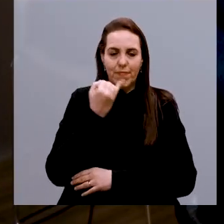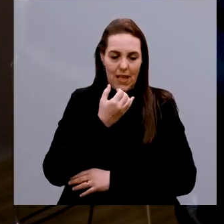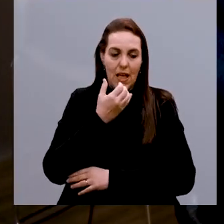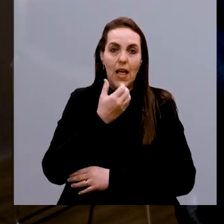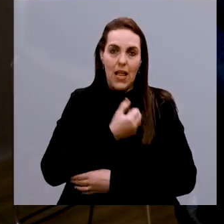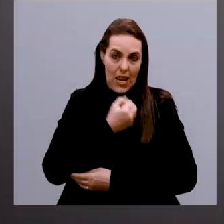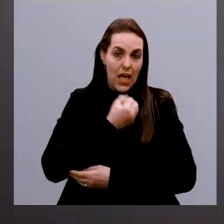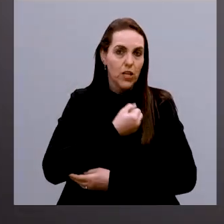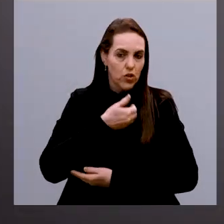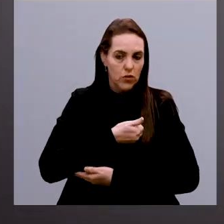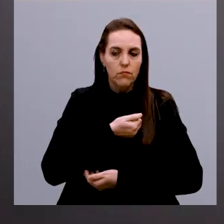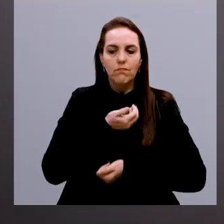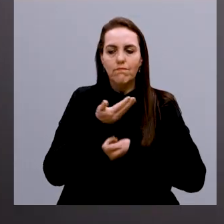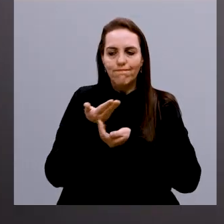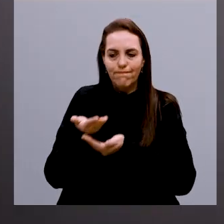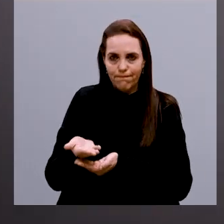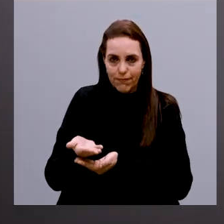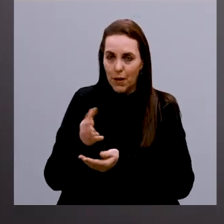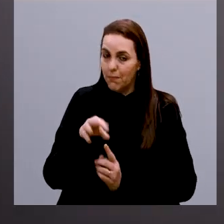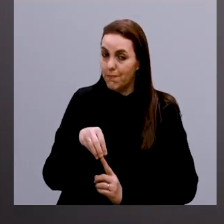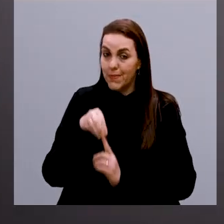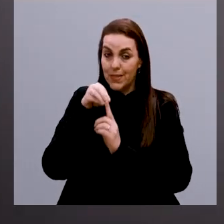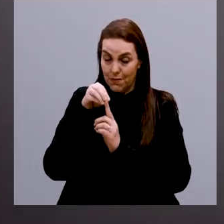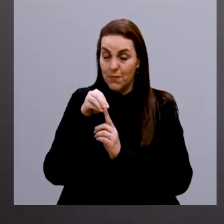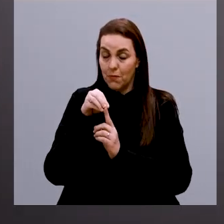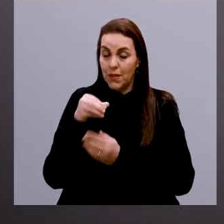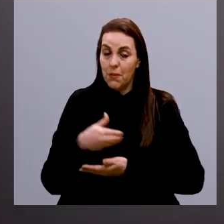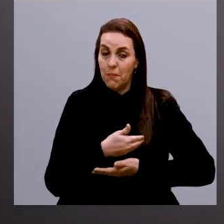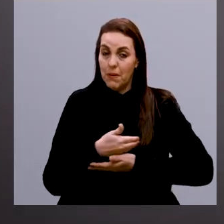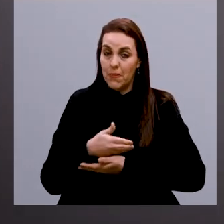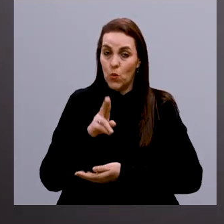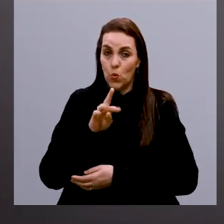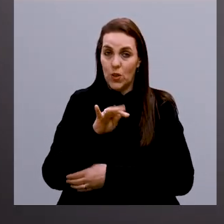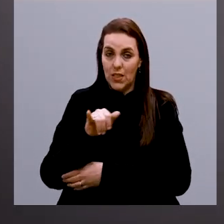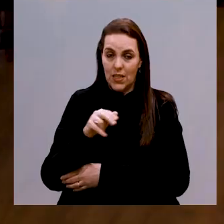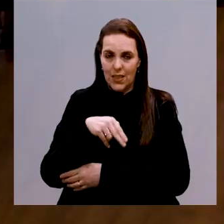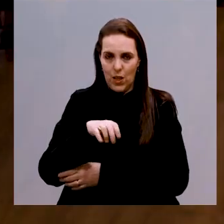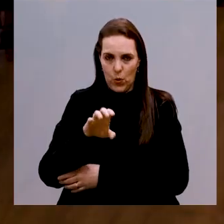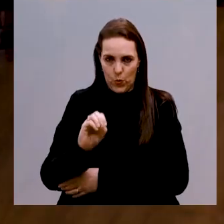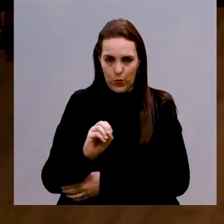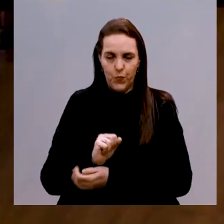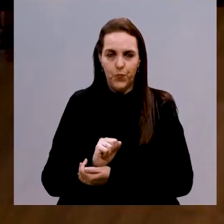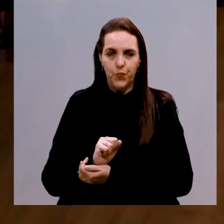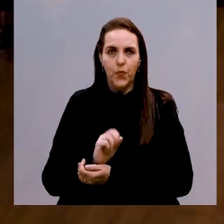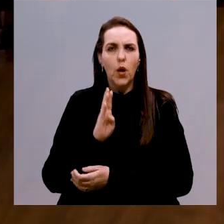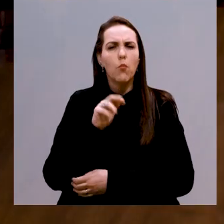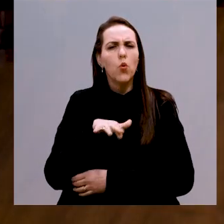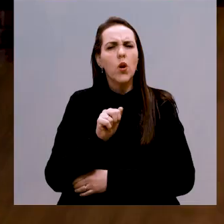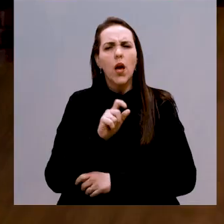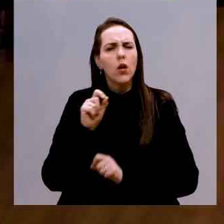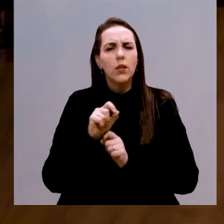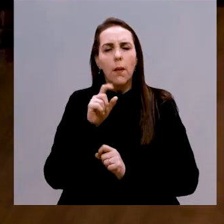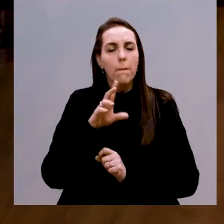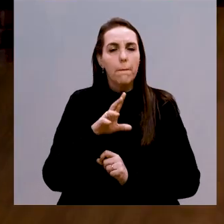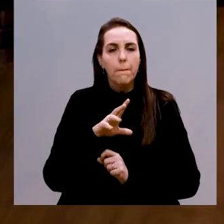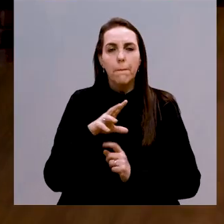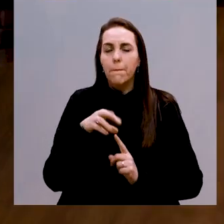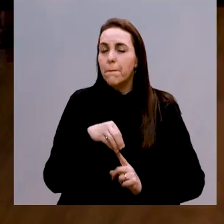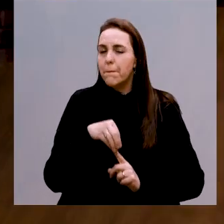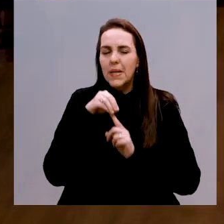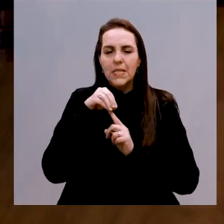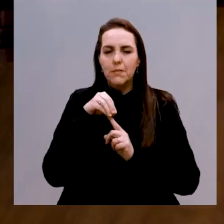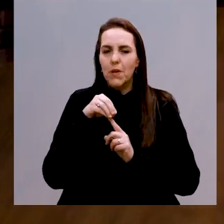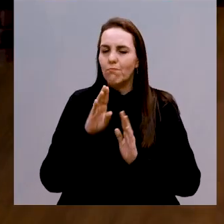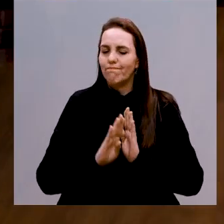recebe é direcionado exclusivamente para os bebês da UTI NEL. E, Bruna, quais são os principais benefícios